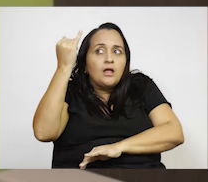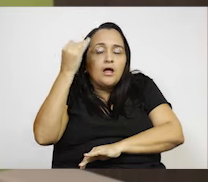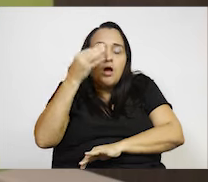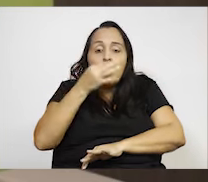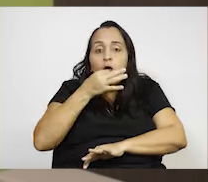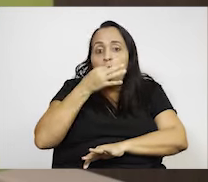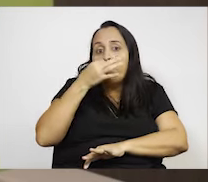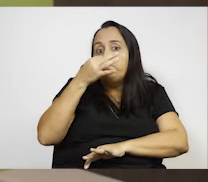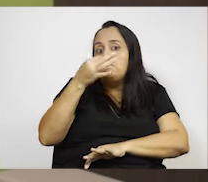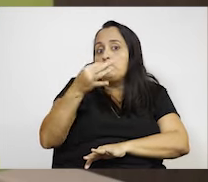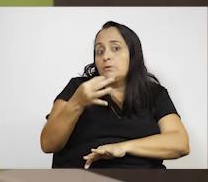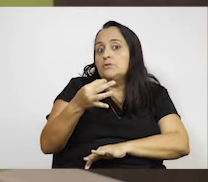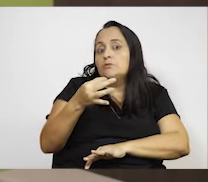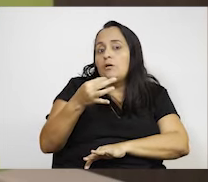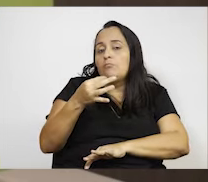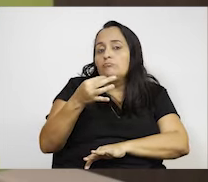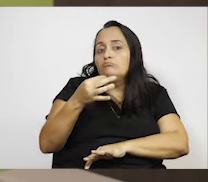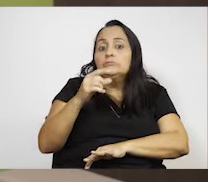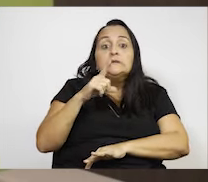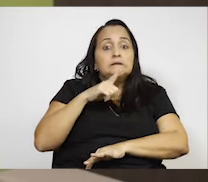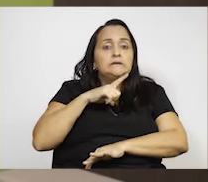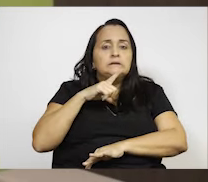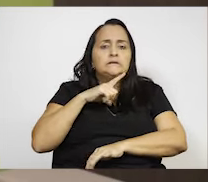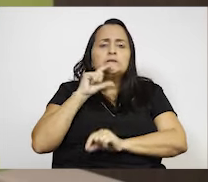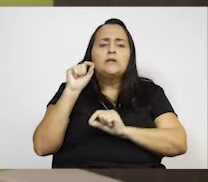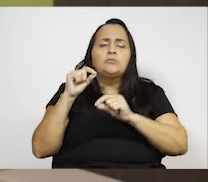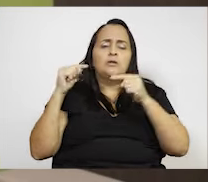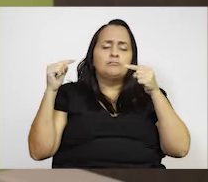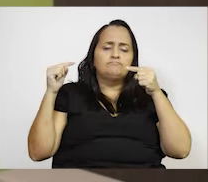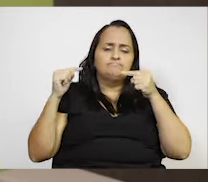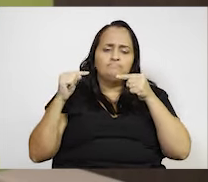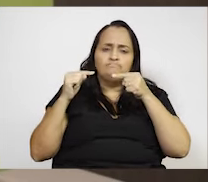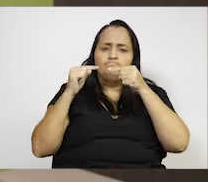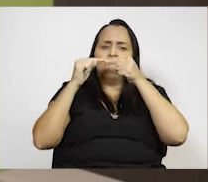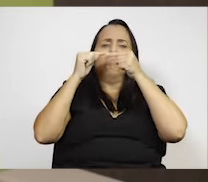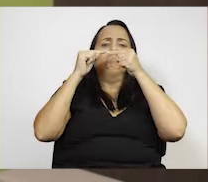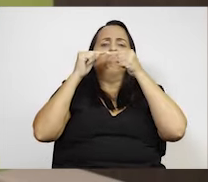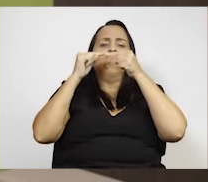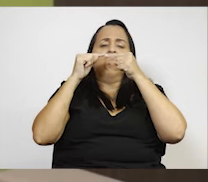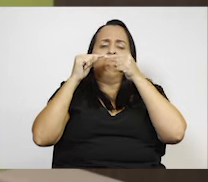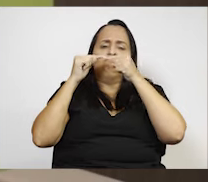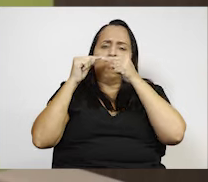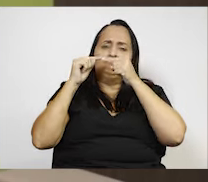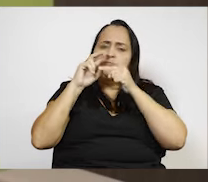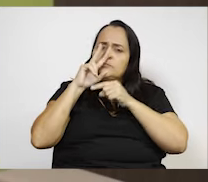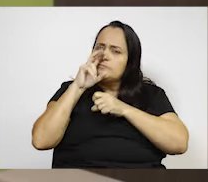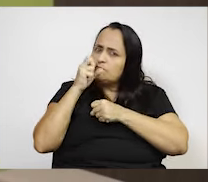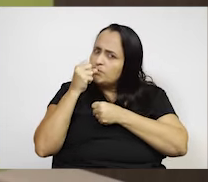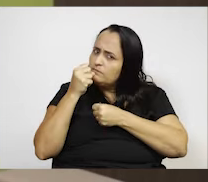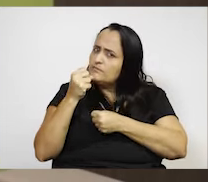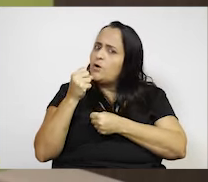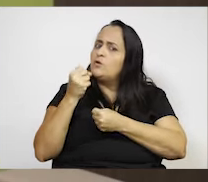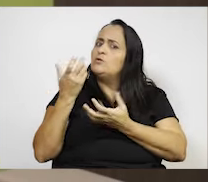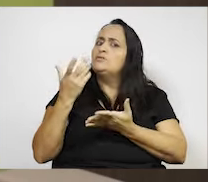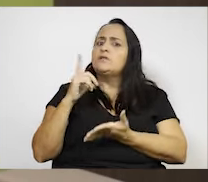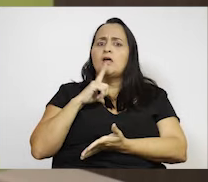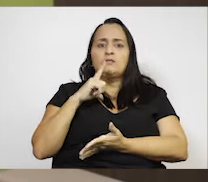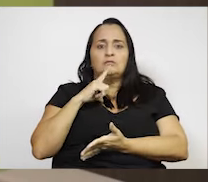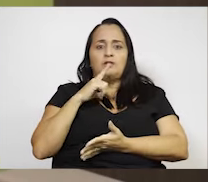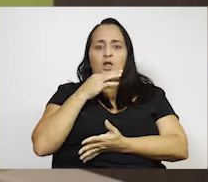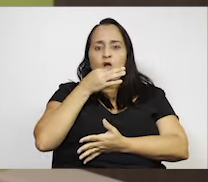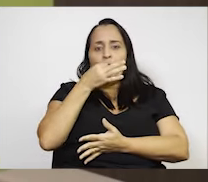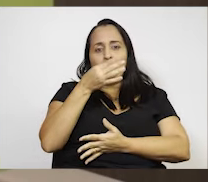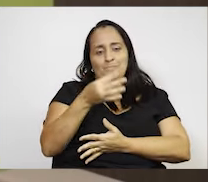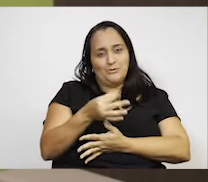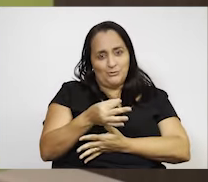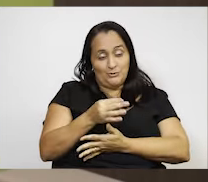tem elementos que, ó, solidificam, que fortalecem essa opinião que você